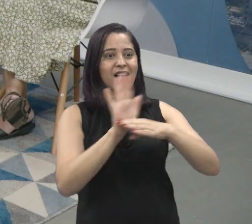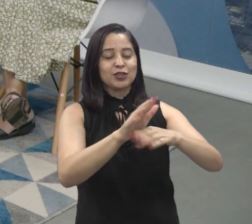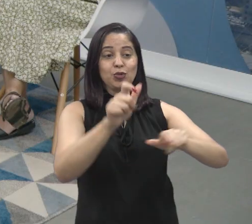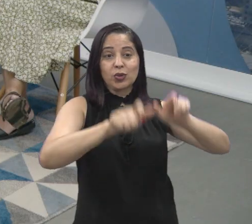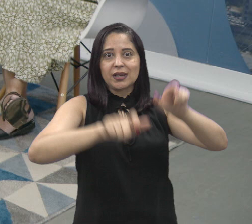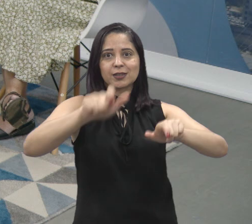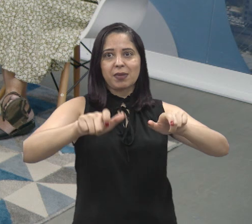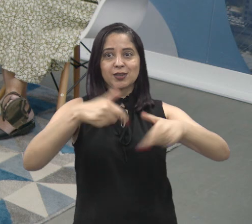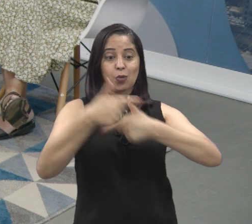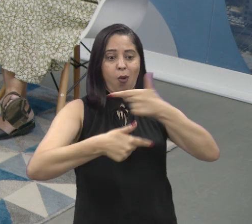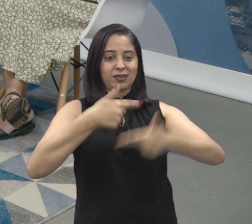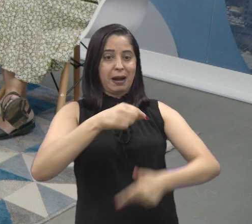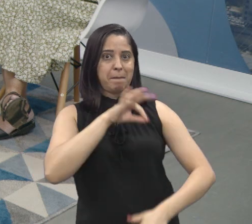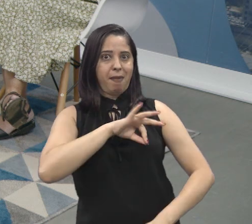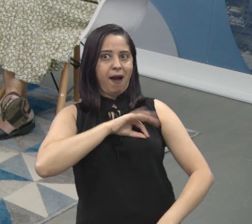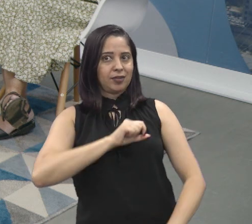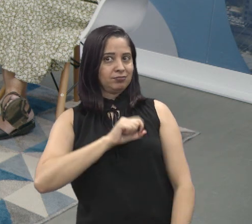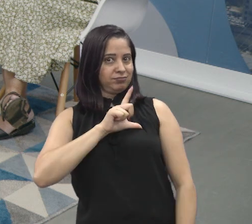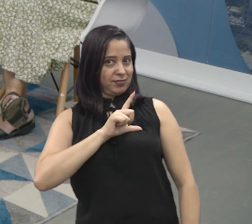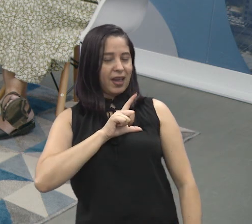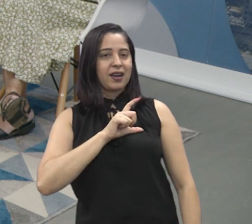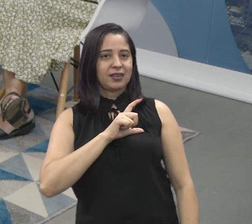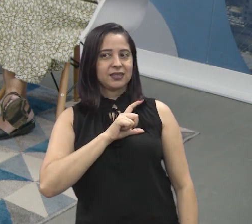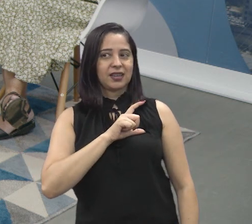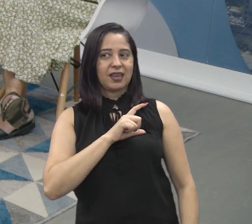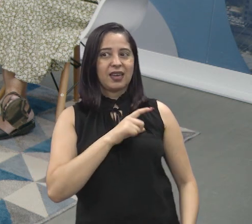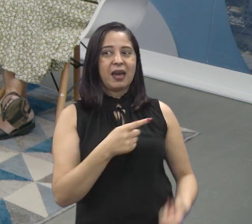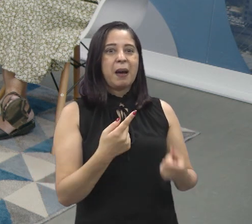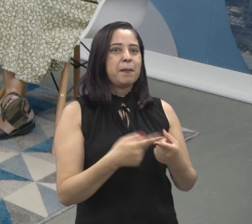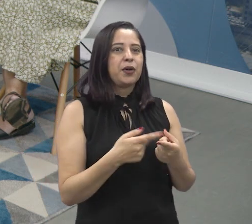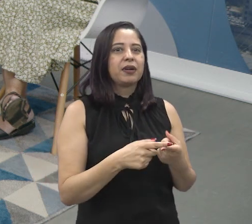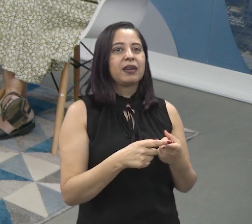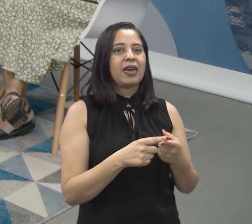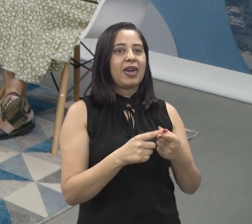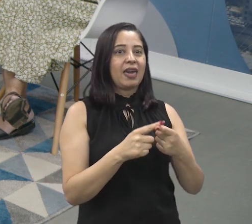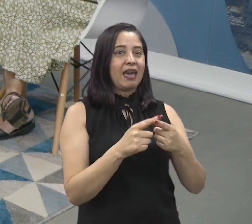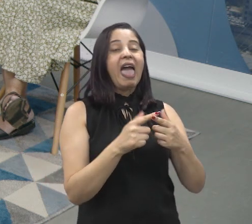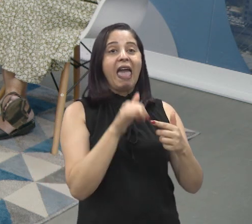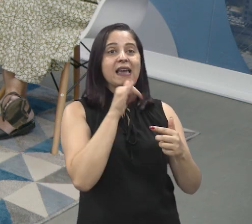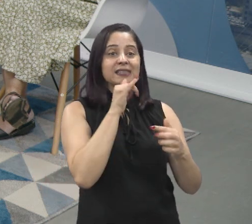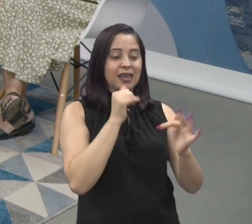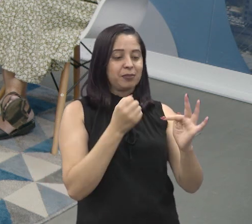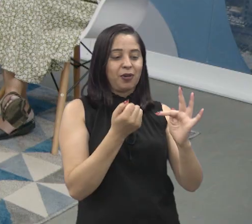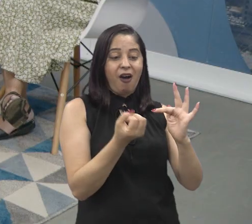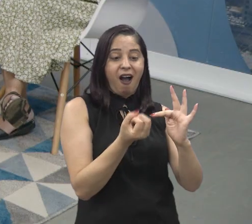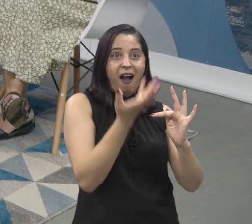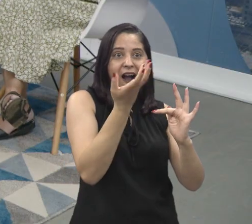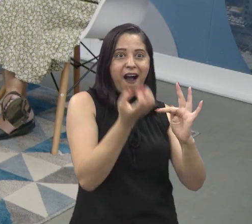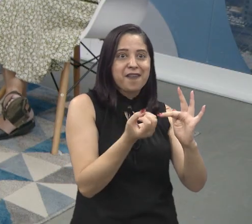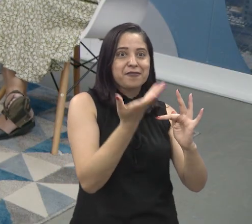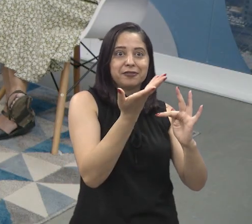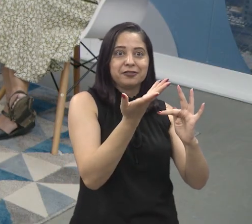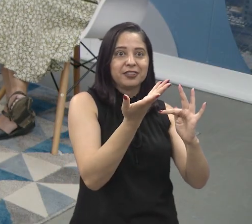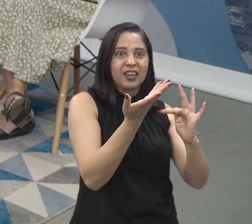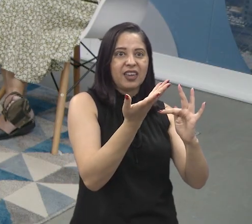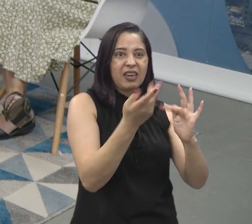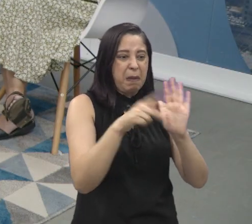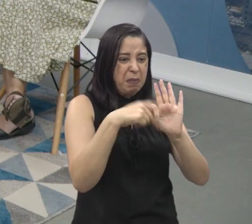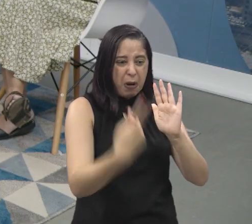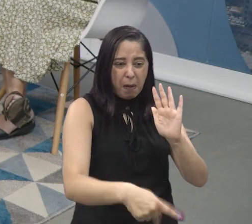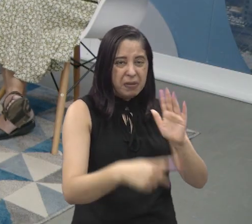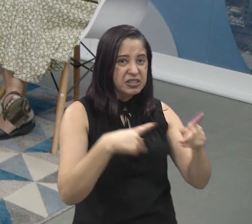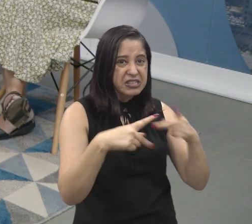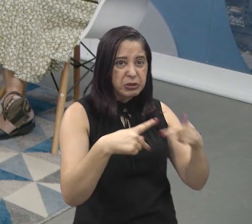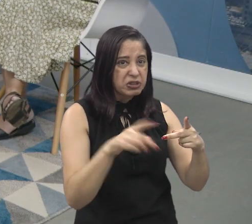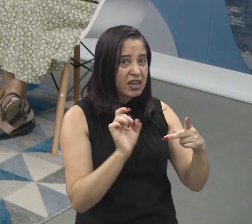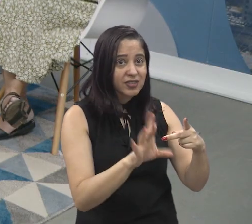cada vez mais destaques, né? Saiu desse, como eu falei, só do município, ganhou proporções inimagináveis, né? Talvez no